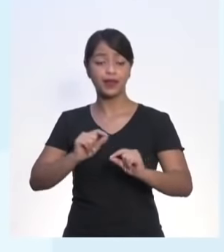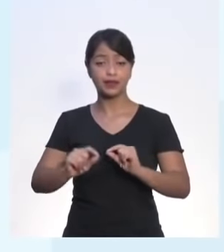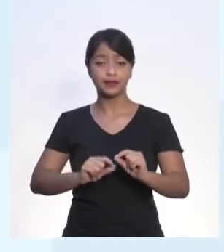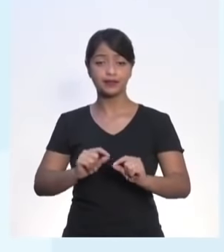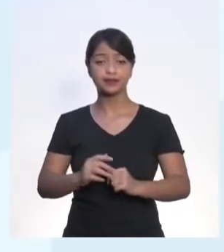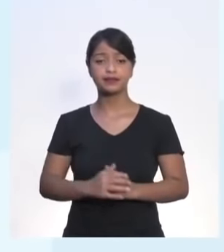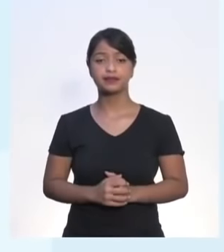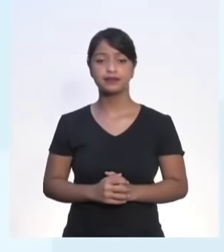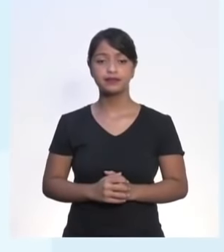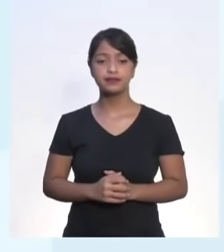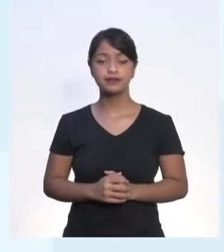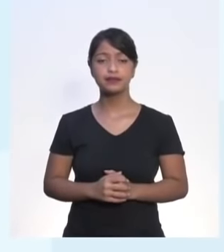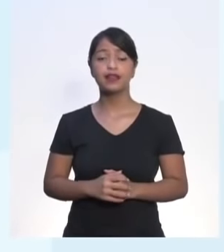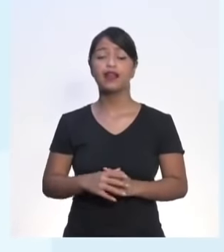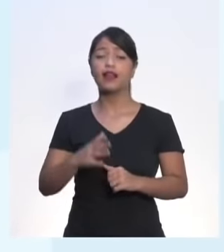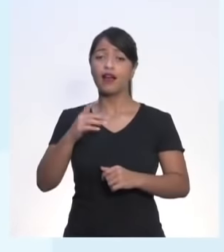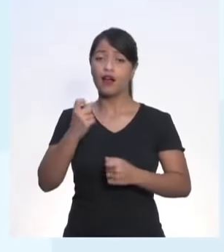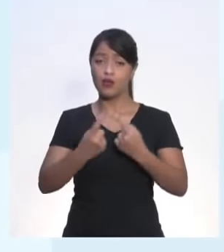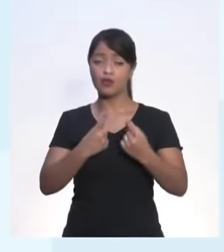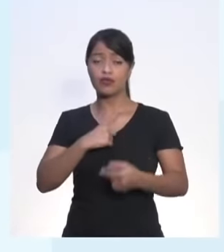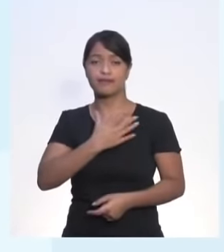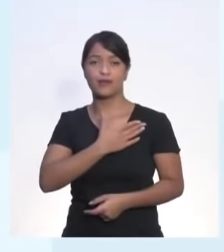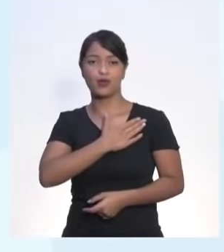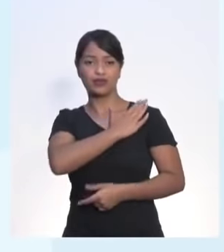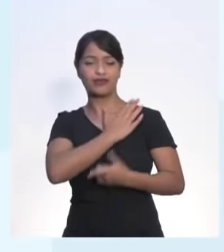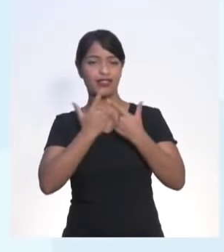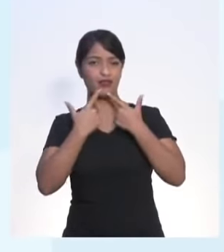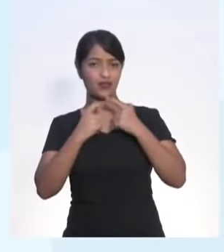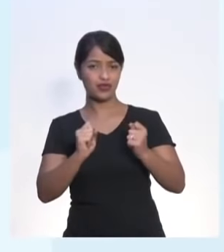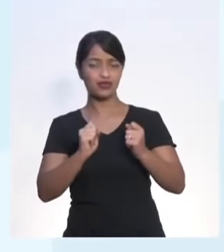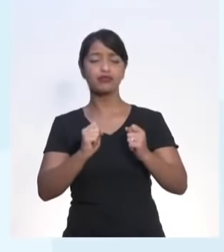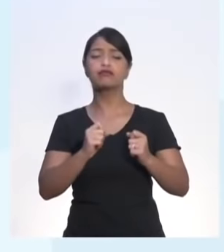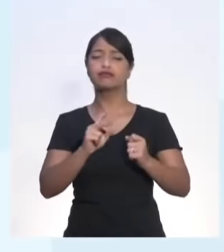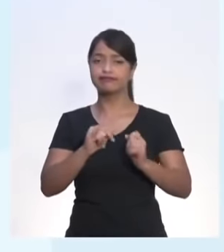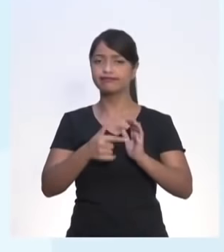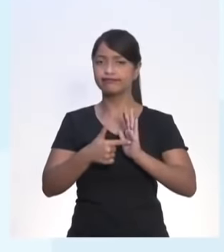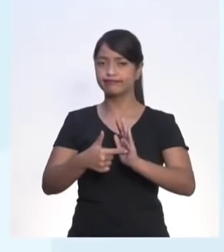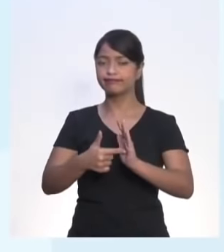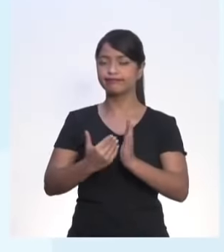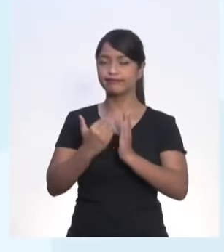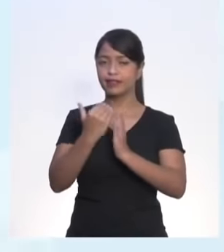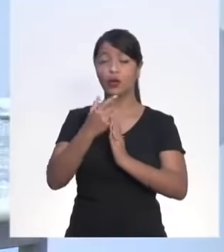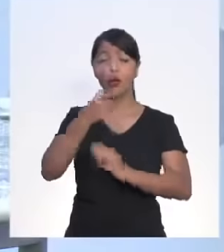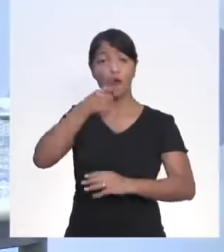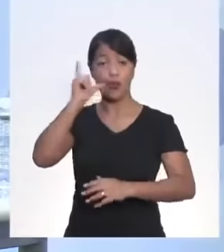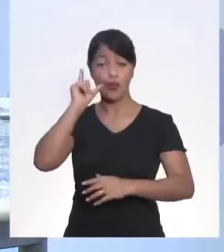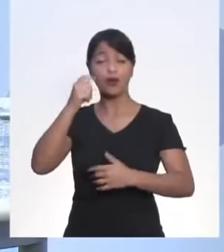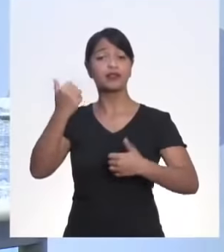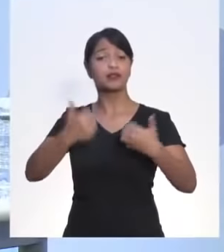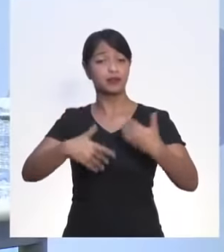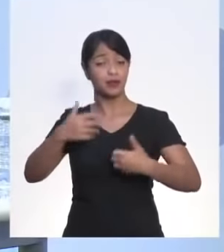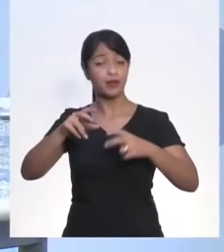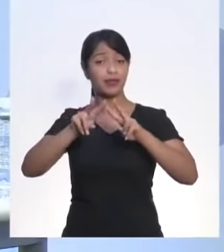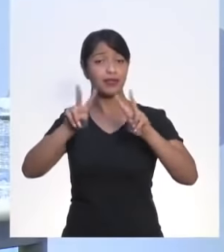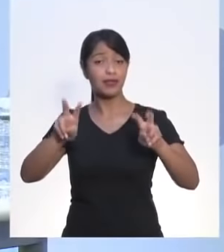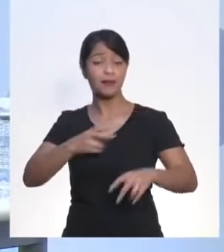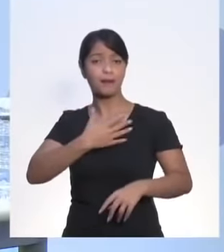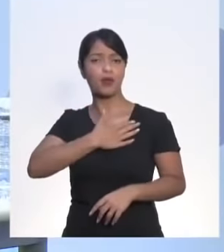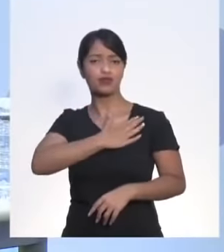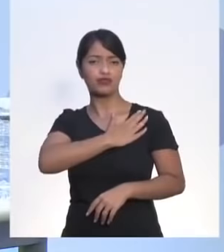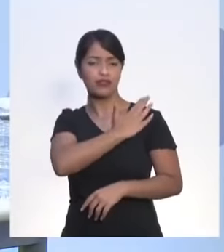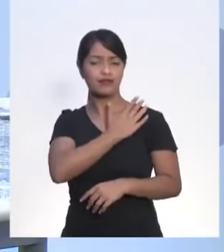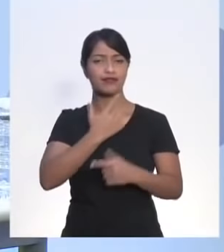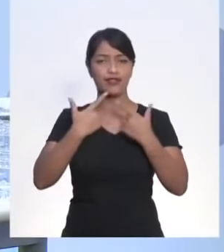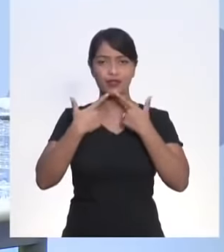das diferenças em contrapartida ao preconceito linguístico. Então, ontem a gente falou muito sobre preconceito linguístico, né? E levantamos